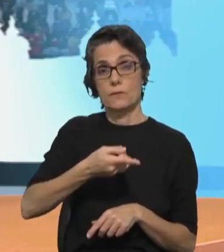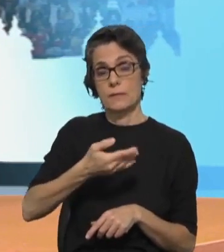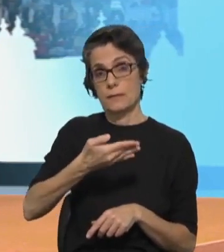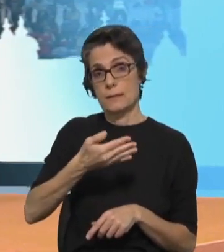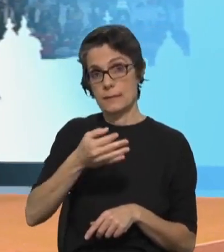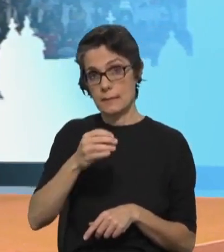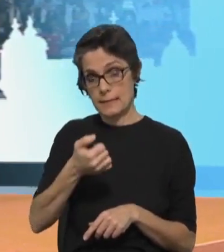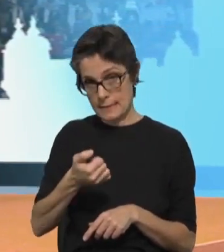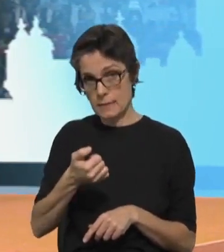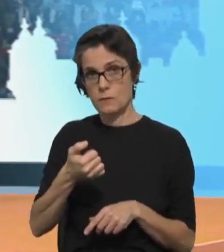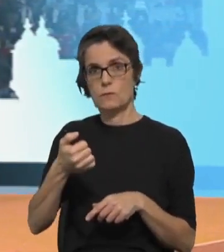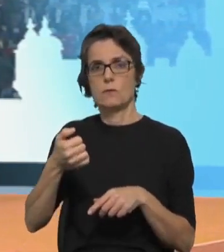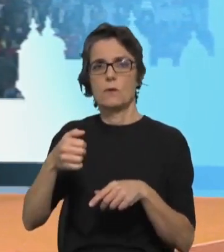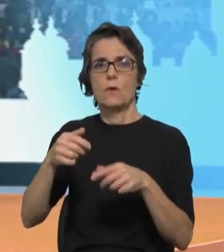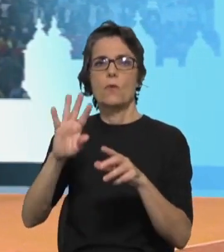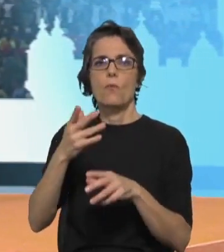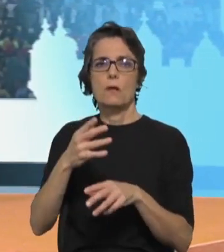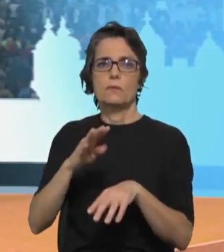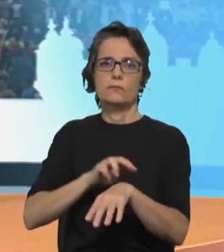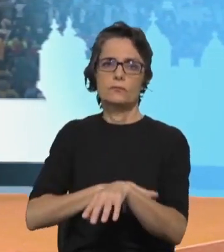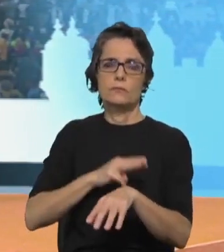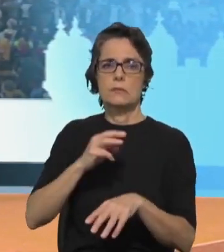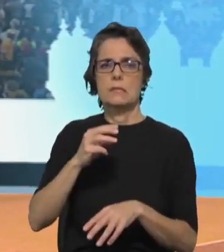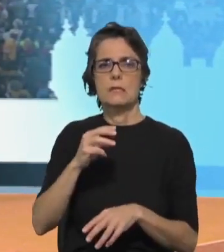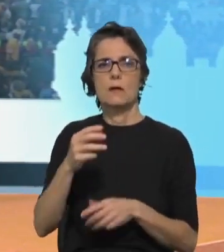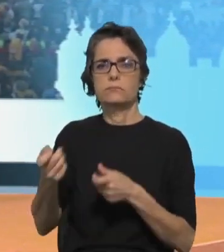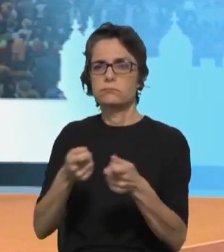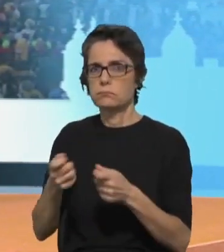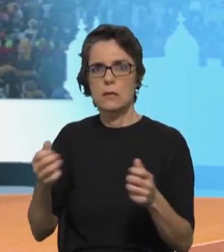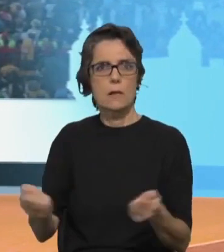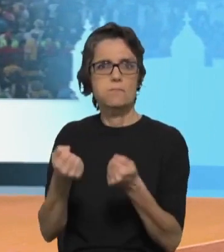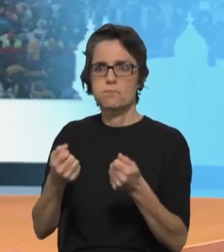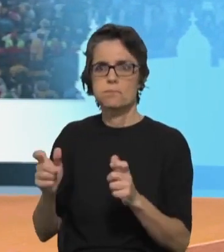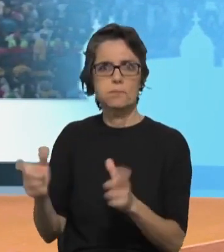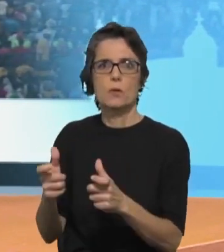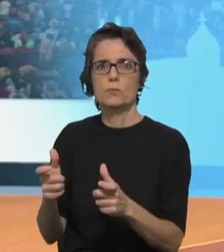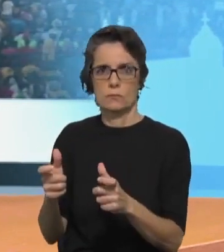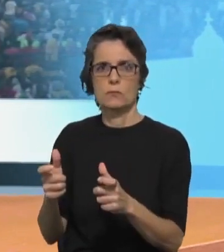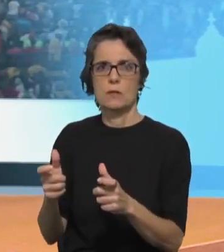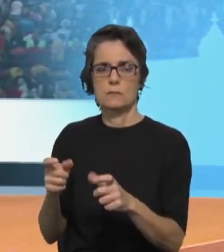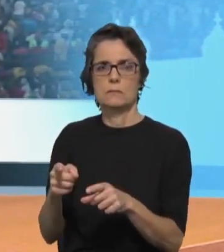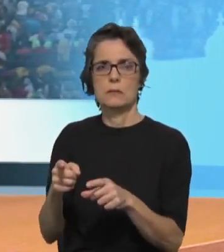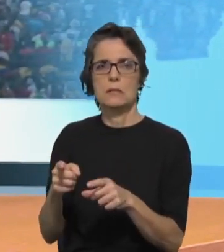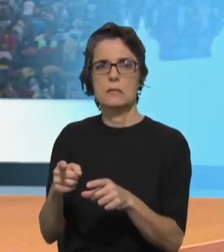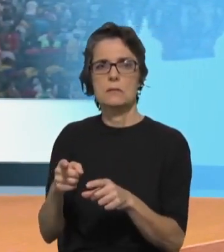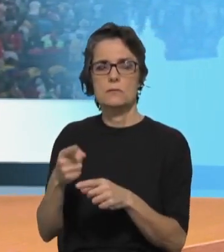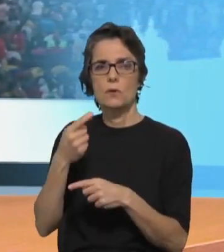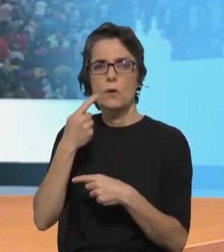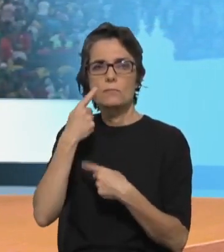quando efetivamente o Conselho de Gerência deixa de conseguir controlar aquilo que é